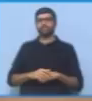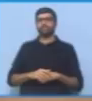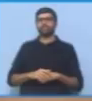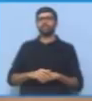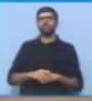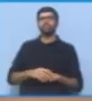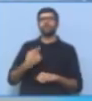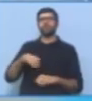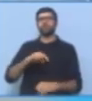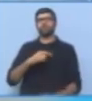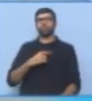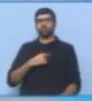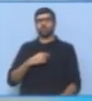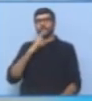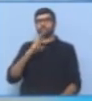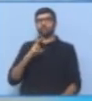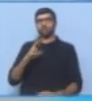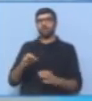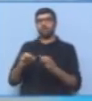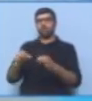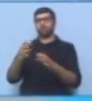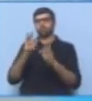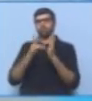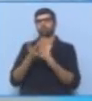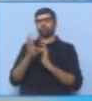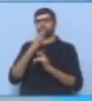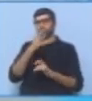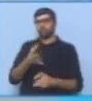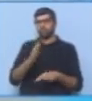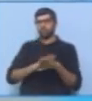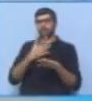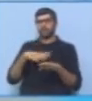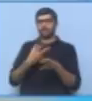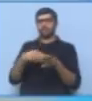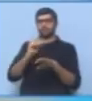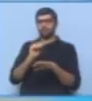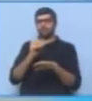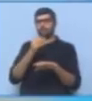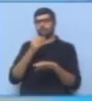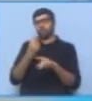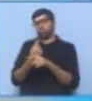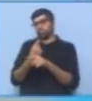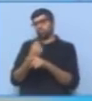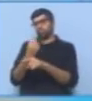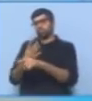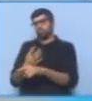estamos a retardar a resposta à esperança que Jesus dá, porque queria ainda acrescentar uma outra premissa neste